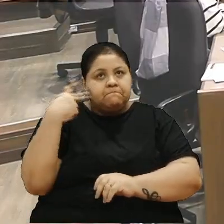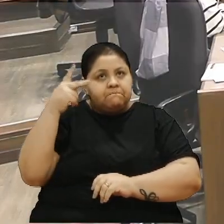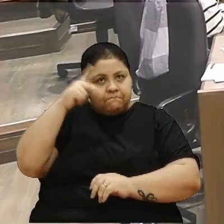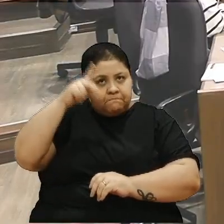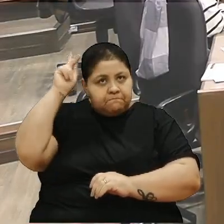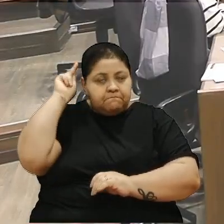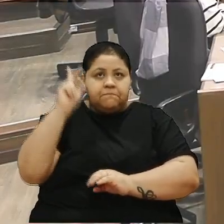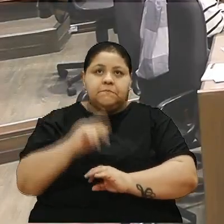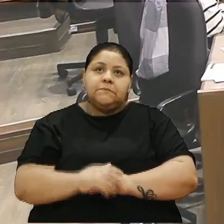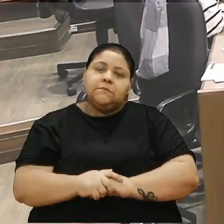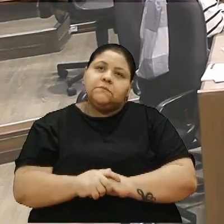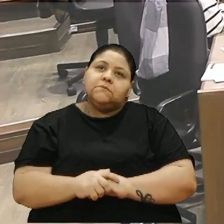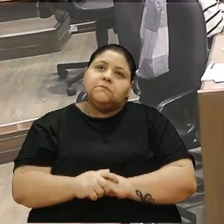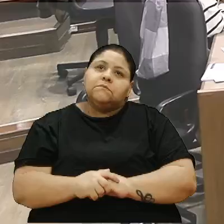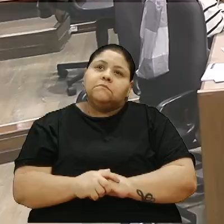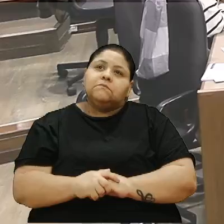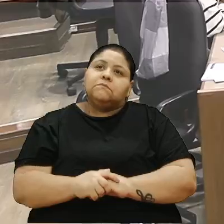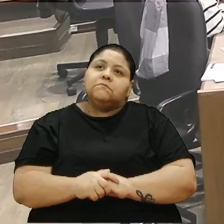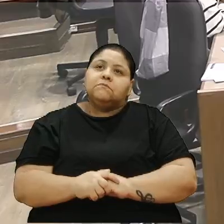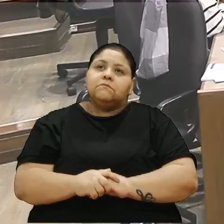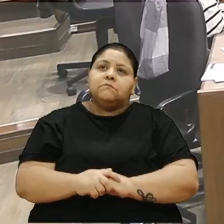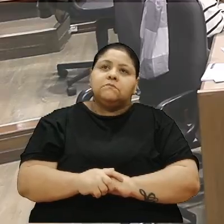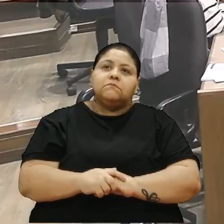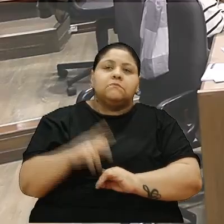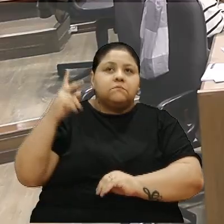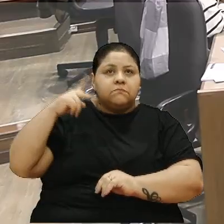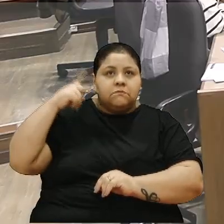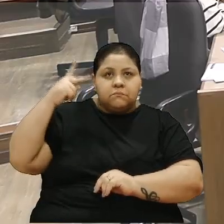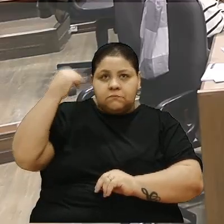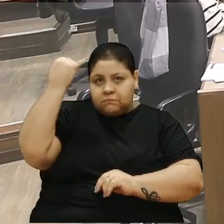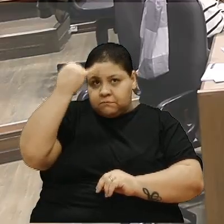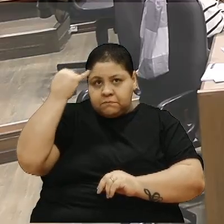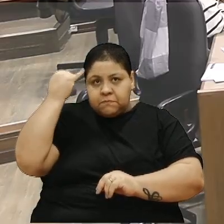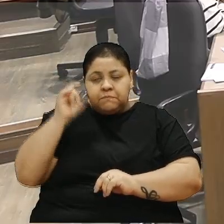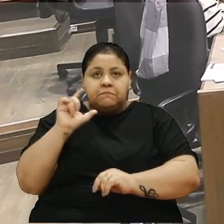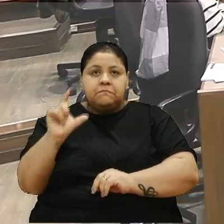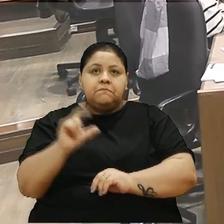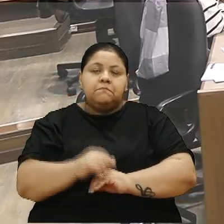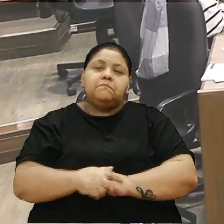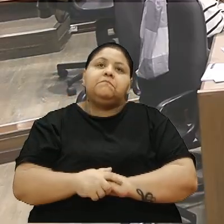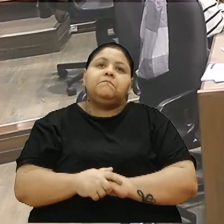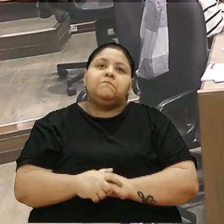Iago. Peço a palavra, senhor. Vereador D'Ambrós, com a palavra.